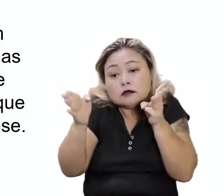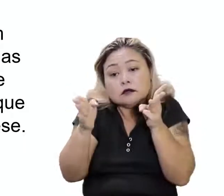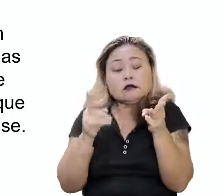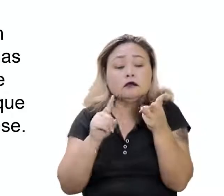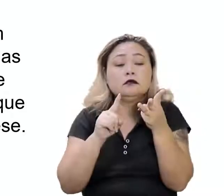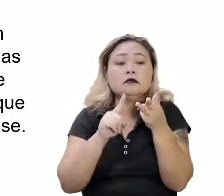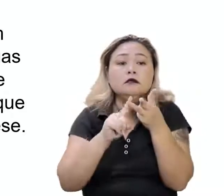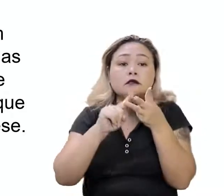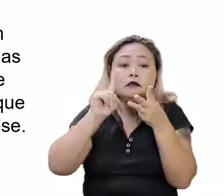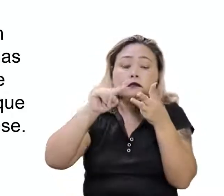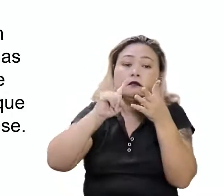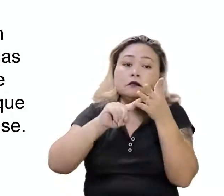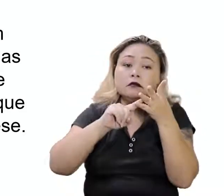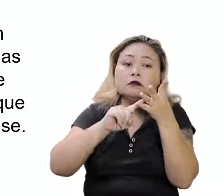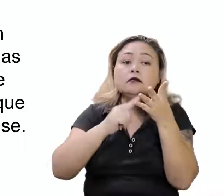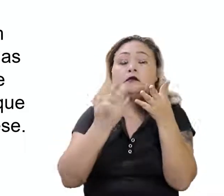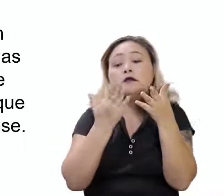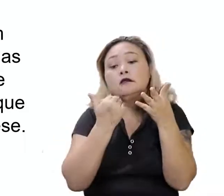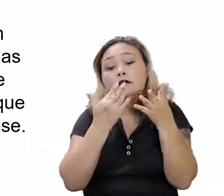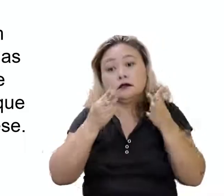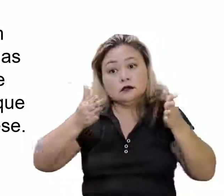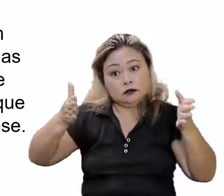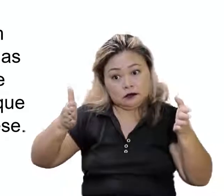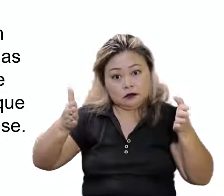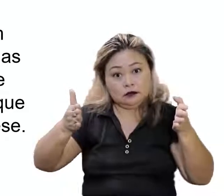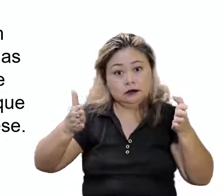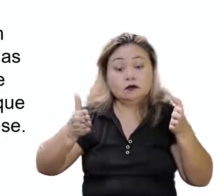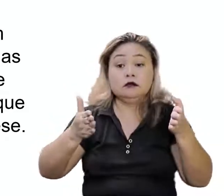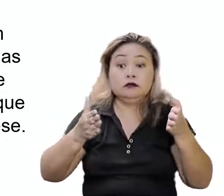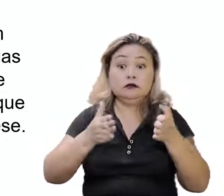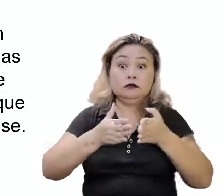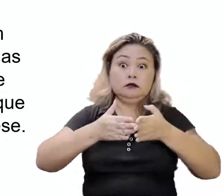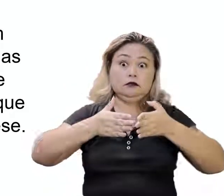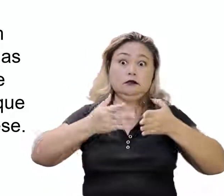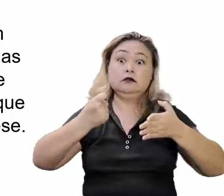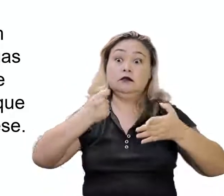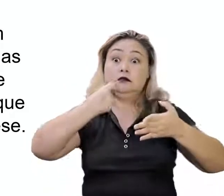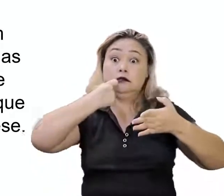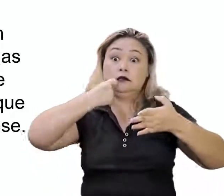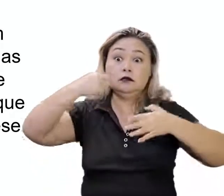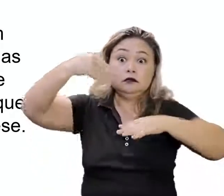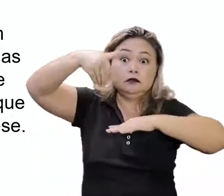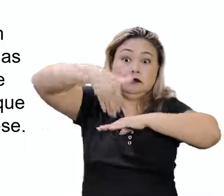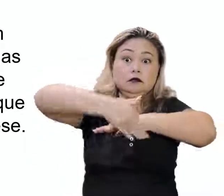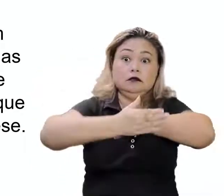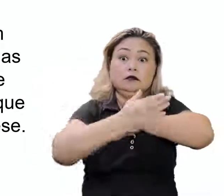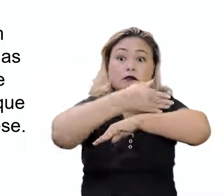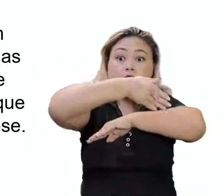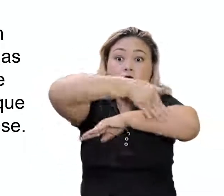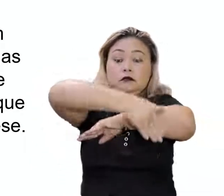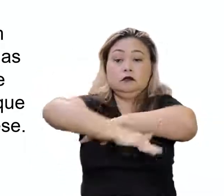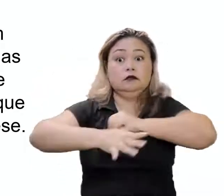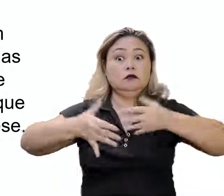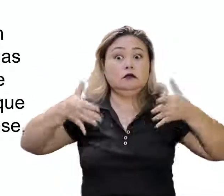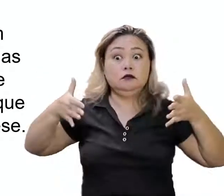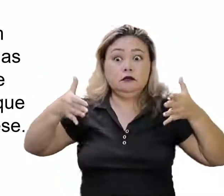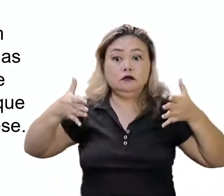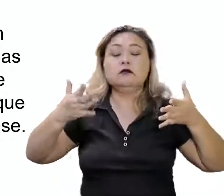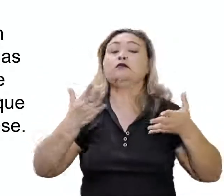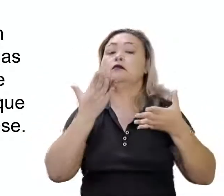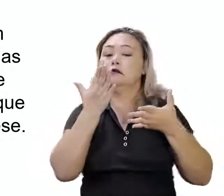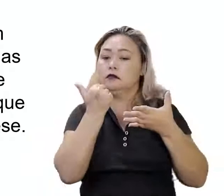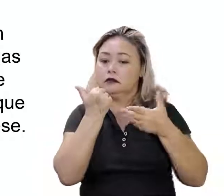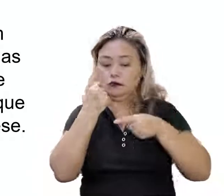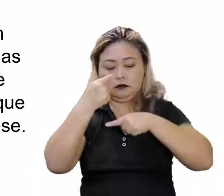porte, consumidores terciários de médio porte, até os peixões, né? Os tubarões aí que vão se alimentar dentro